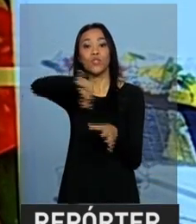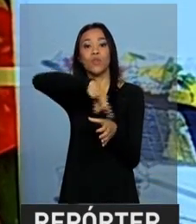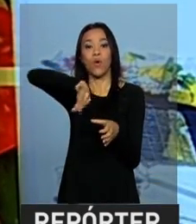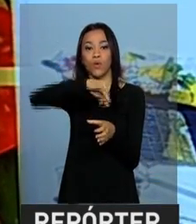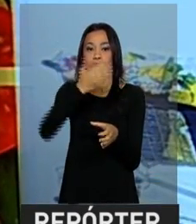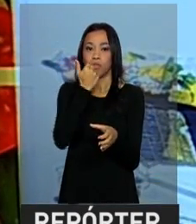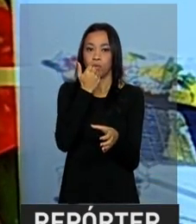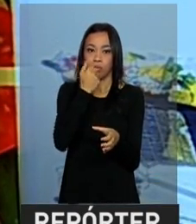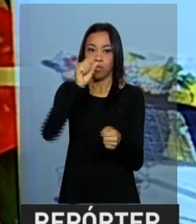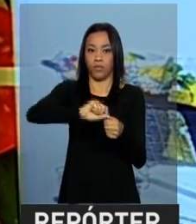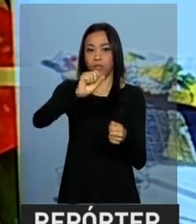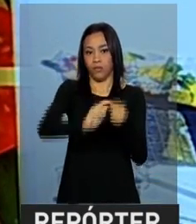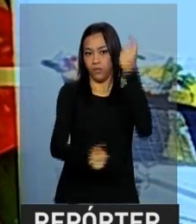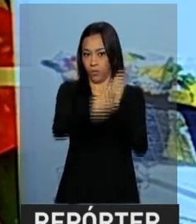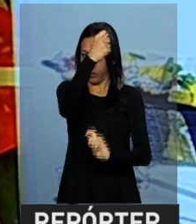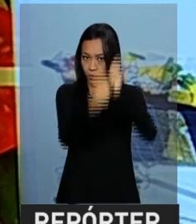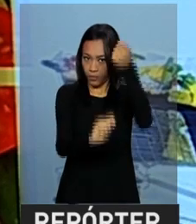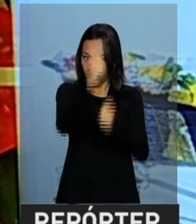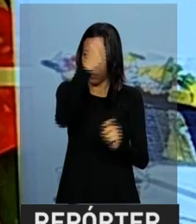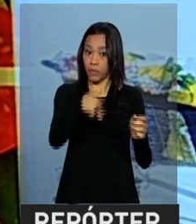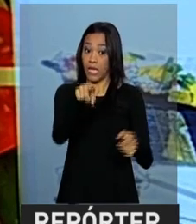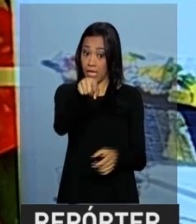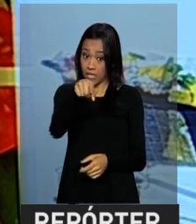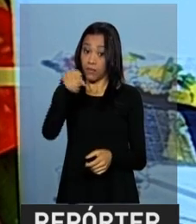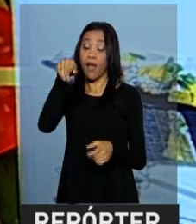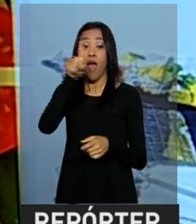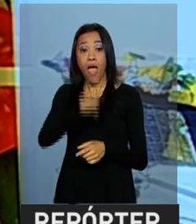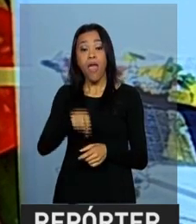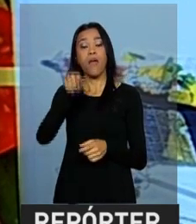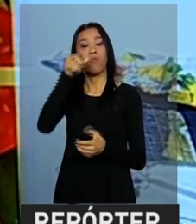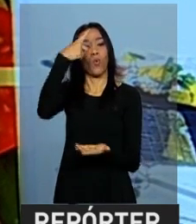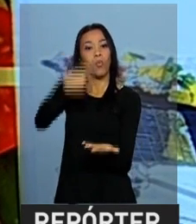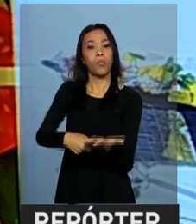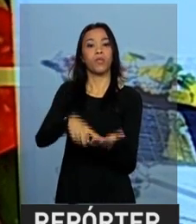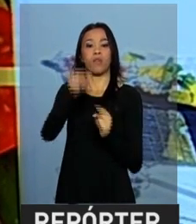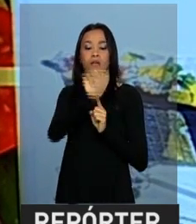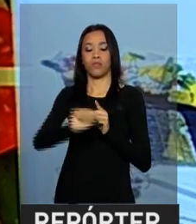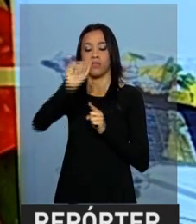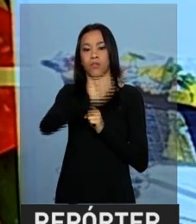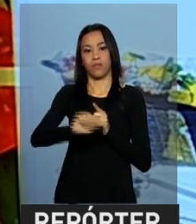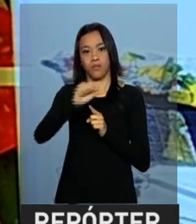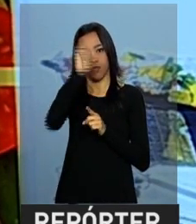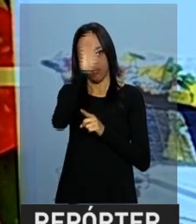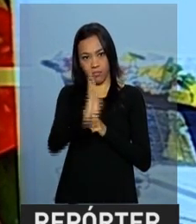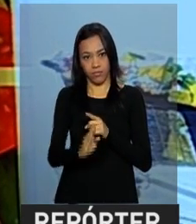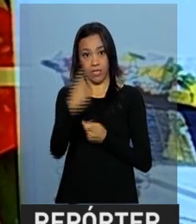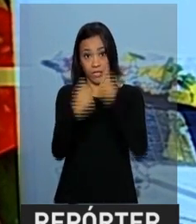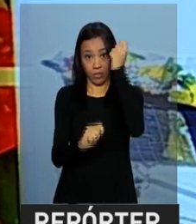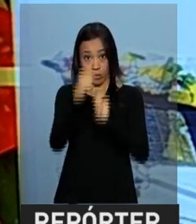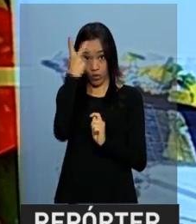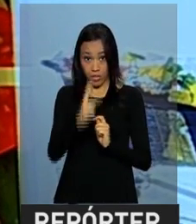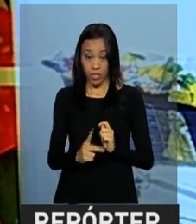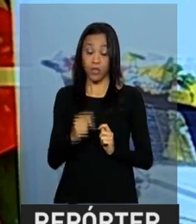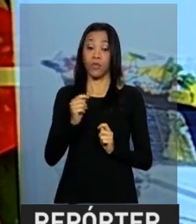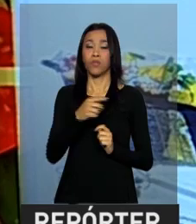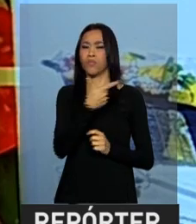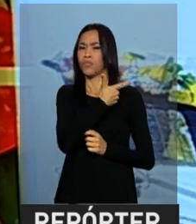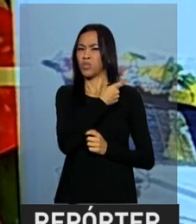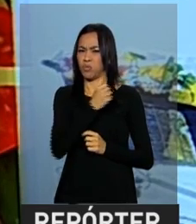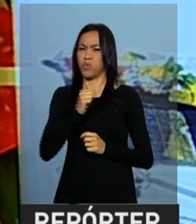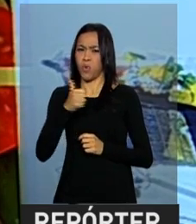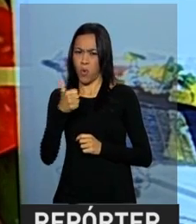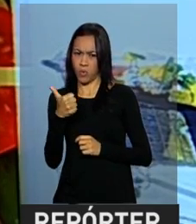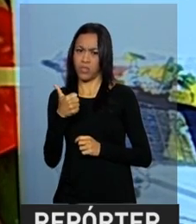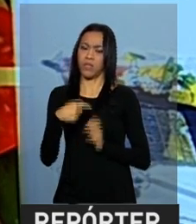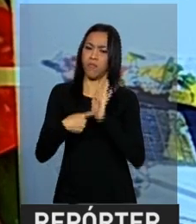acordo Foi estabelecido com a Associação Brasileira da indústria de alimentos em 2011 ele compreende várias etapas que eu vou apresentar